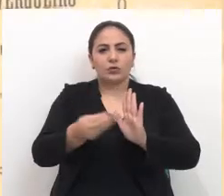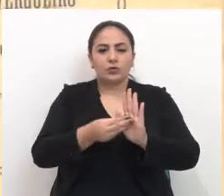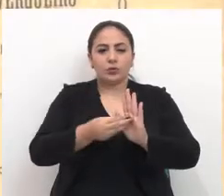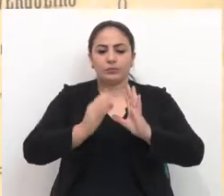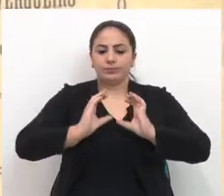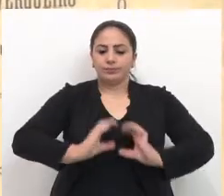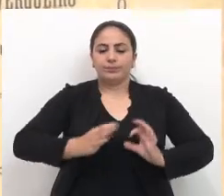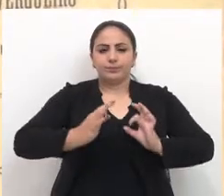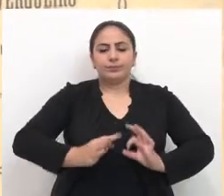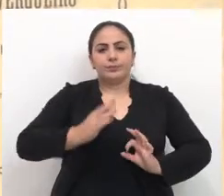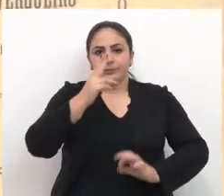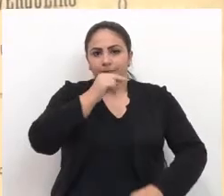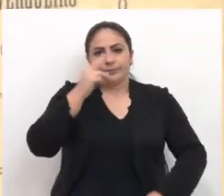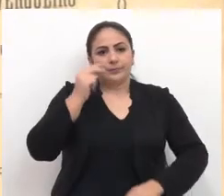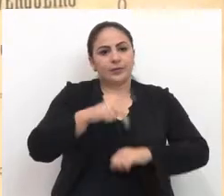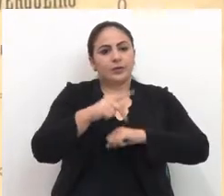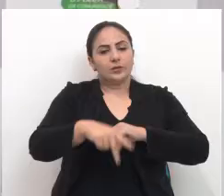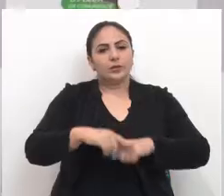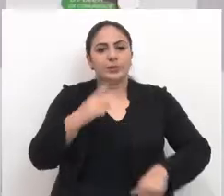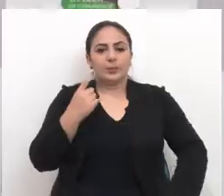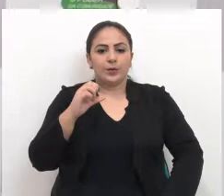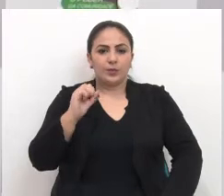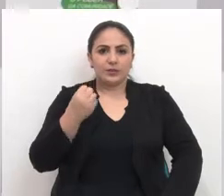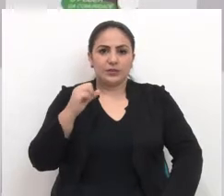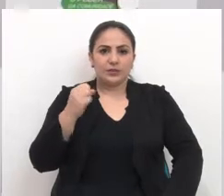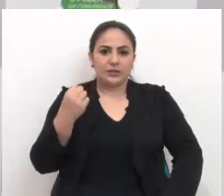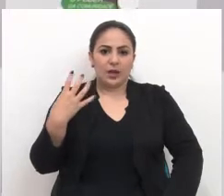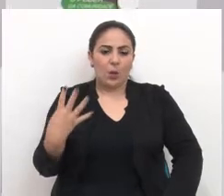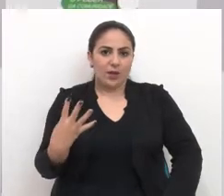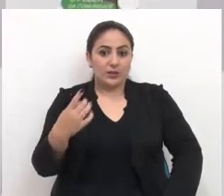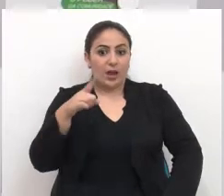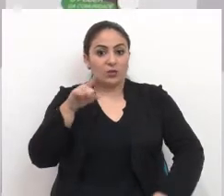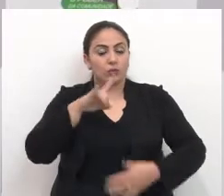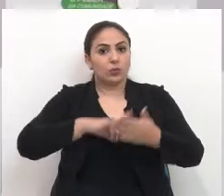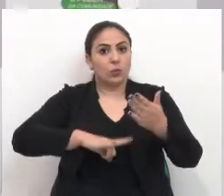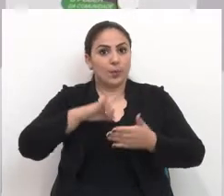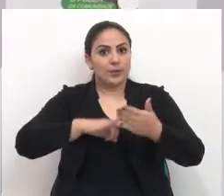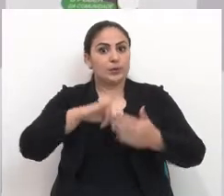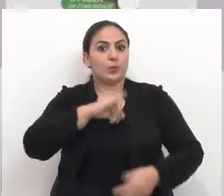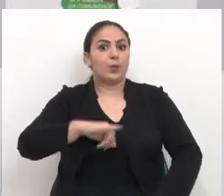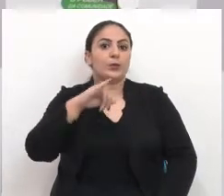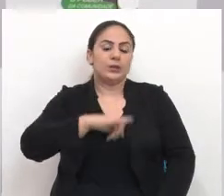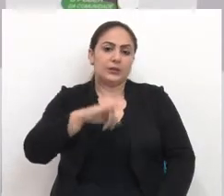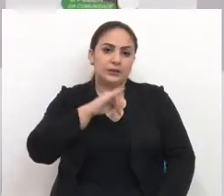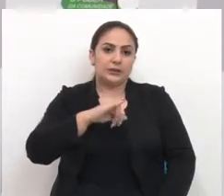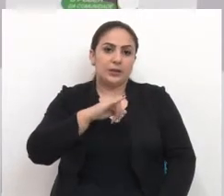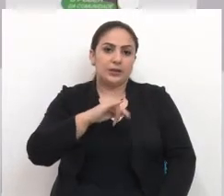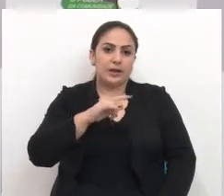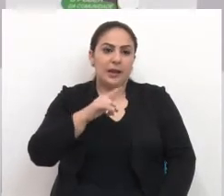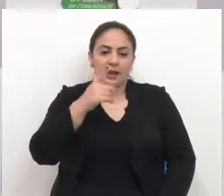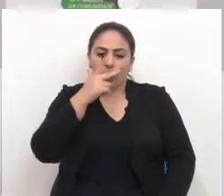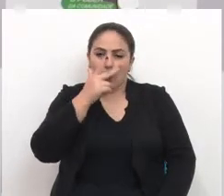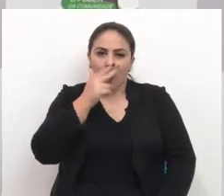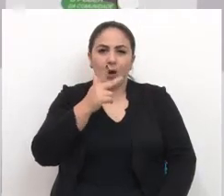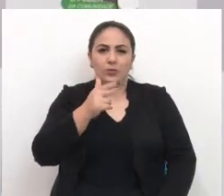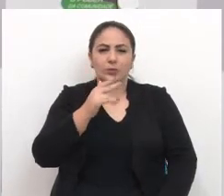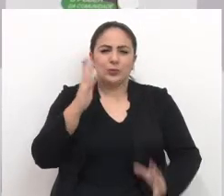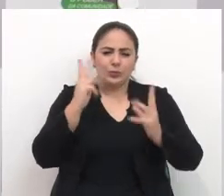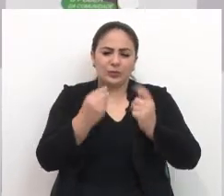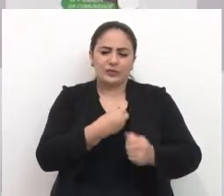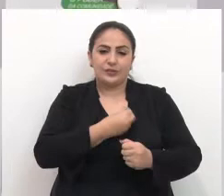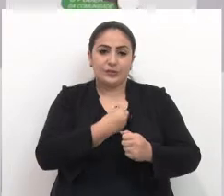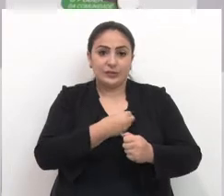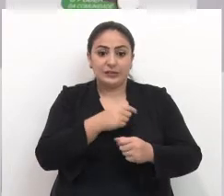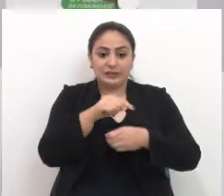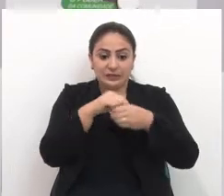posturas do município de Passo Fundo de 1884, né, que é um documento super importante porque ele regulava praticamente a vida na cidade,